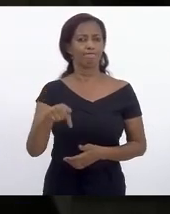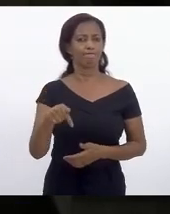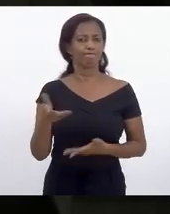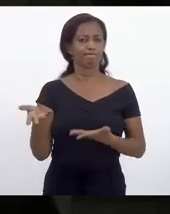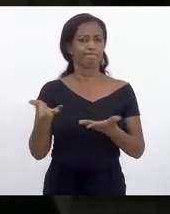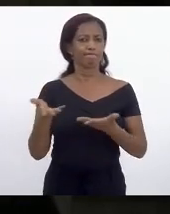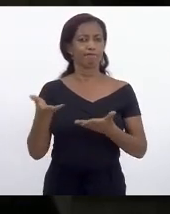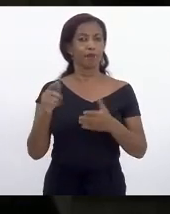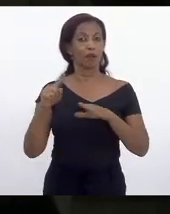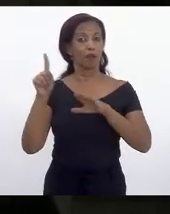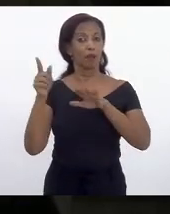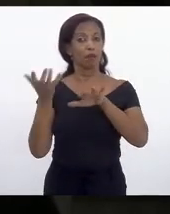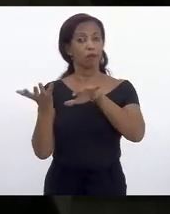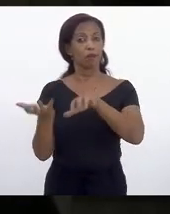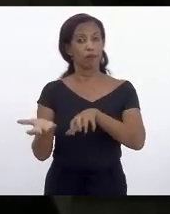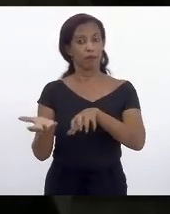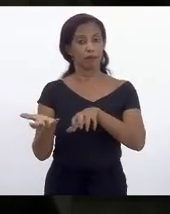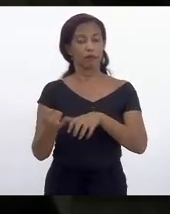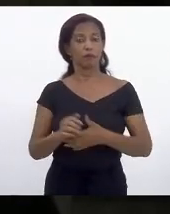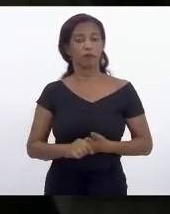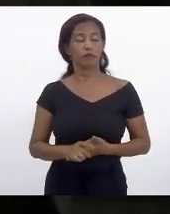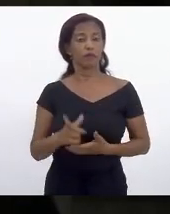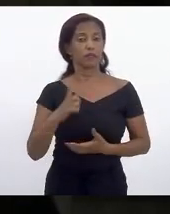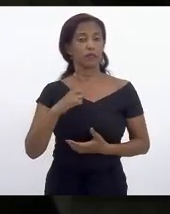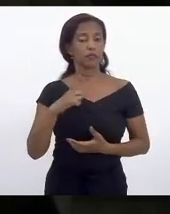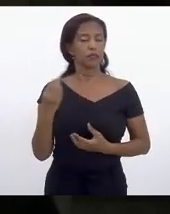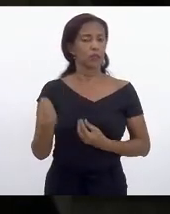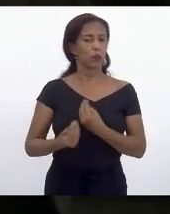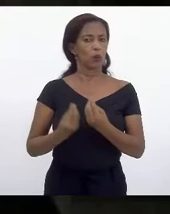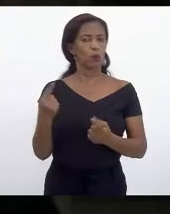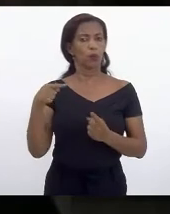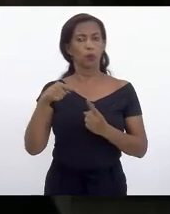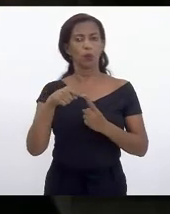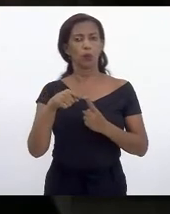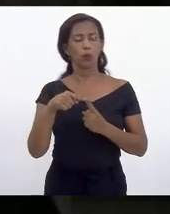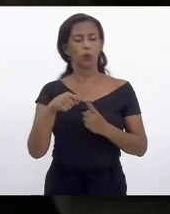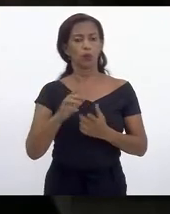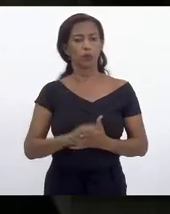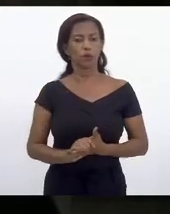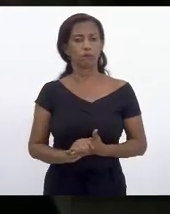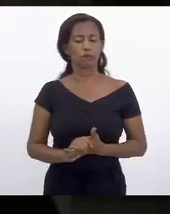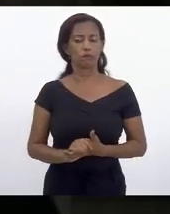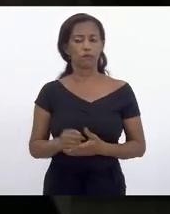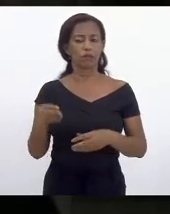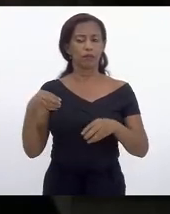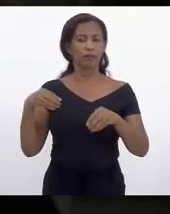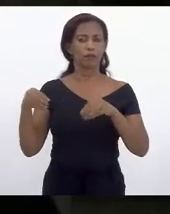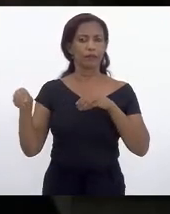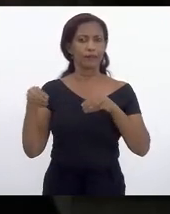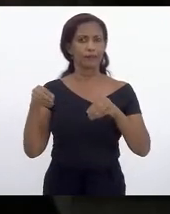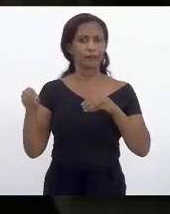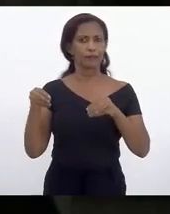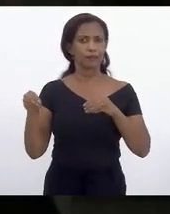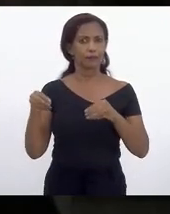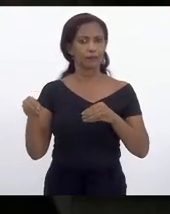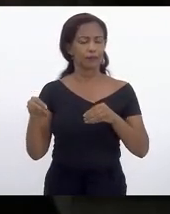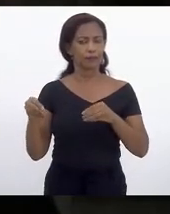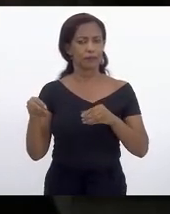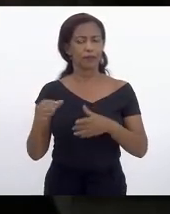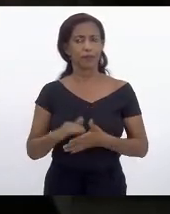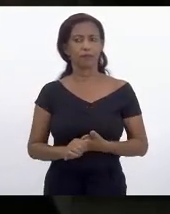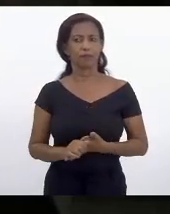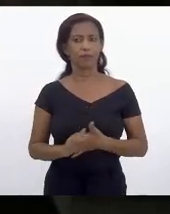no Congresso Nacional e que tem como objetivo flexibilizar o